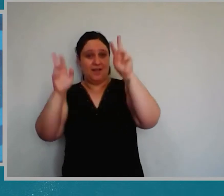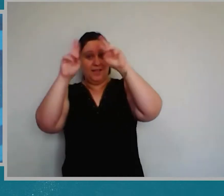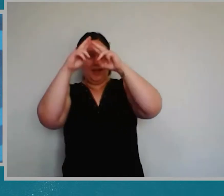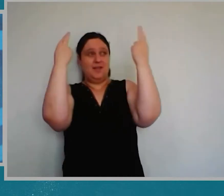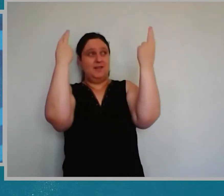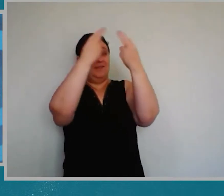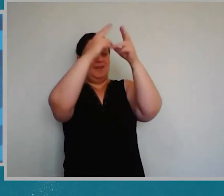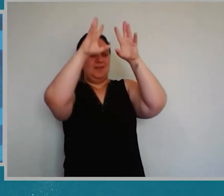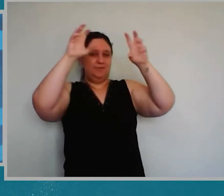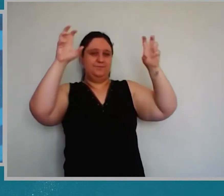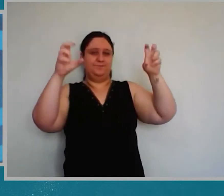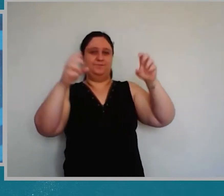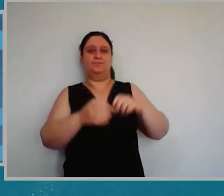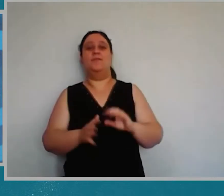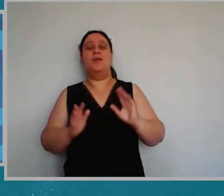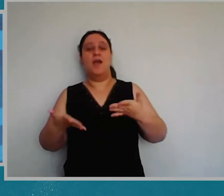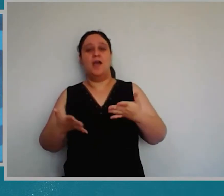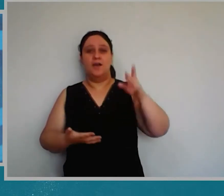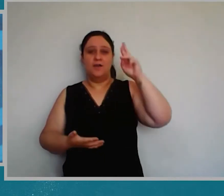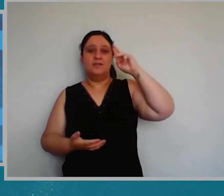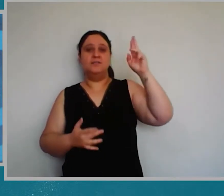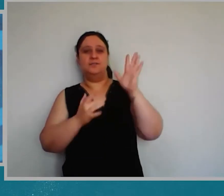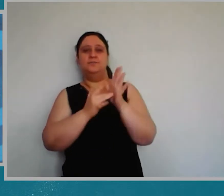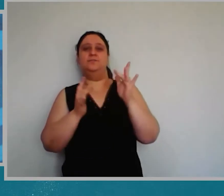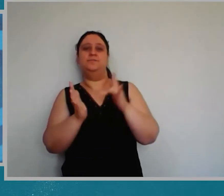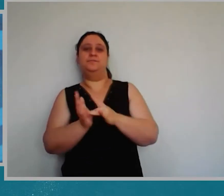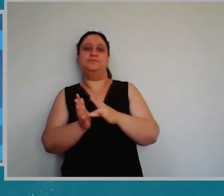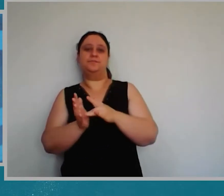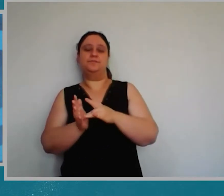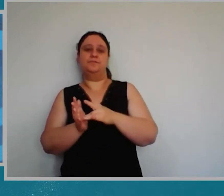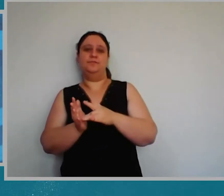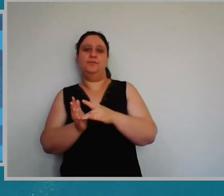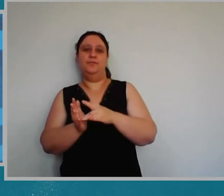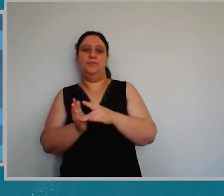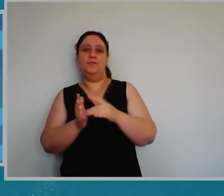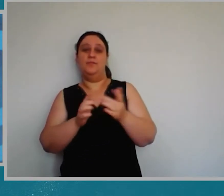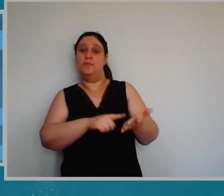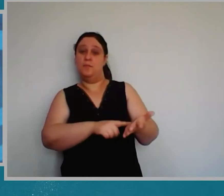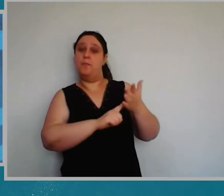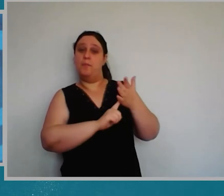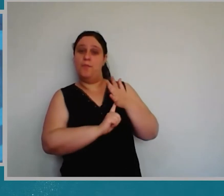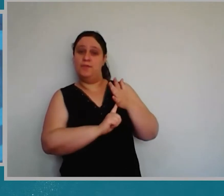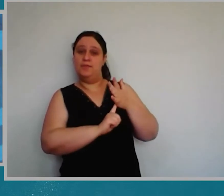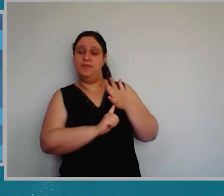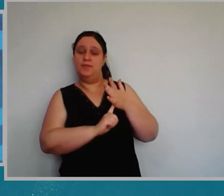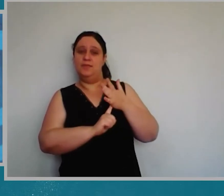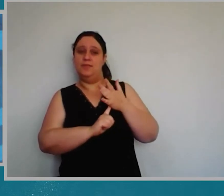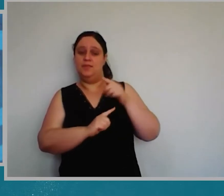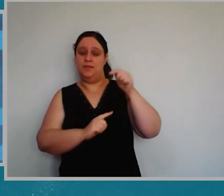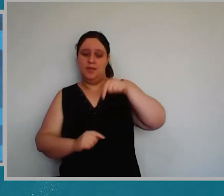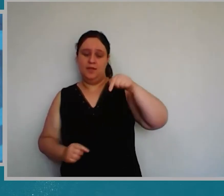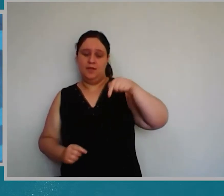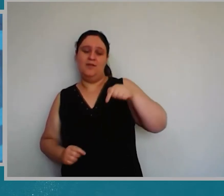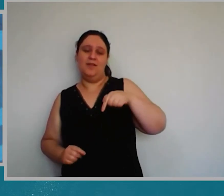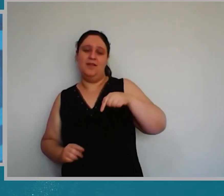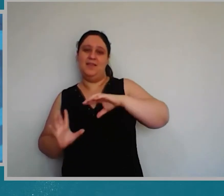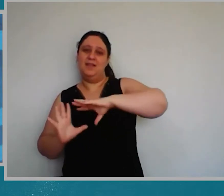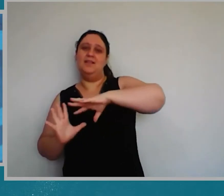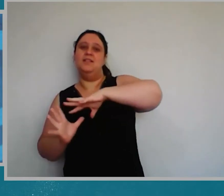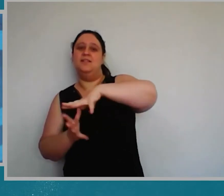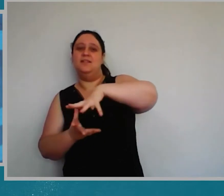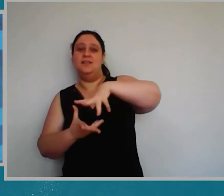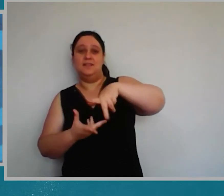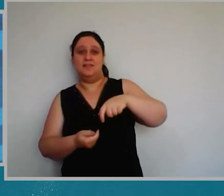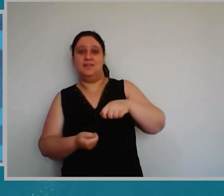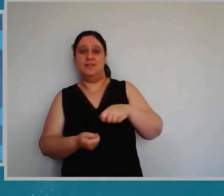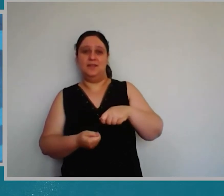Agora, nosso Senhor Jesus deixou-nos um modelo. Ele veio aqui na terra, irmãos, desesperado de ir para as